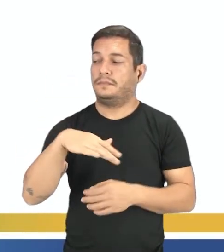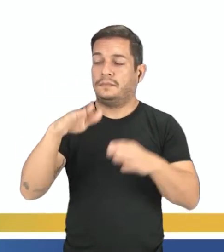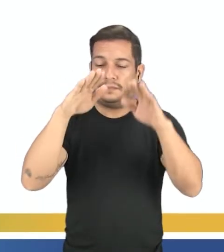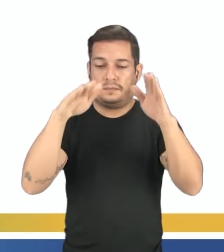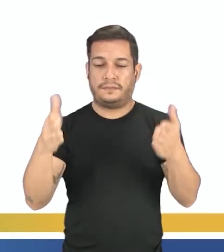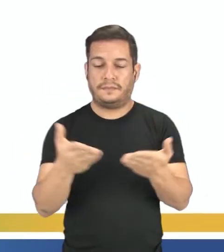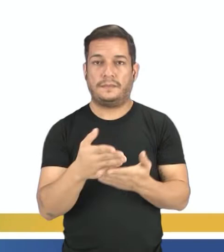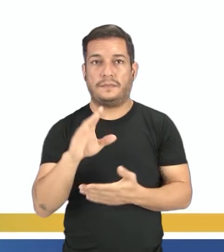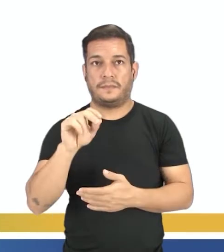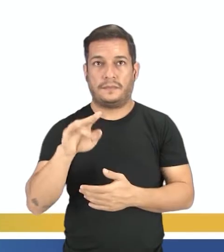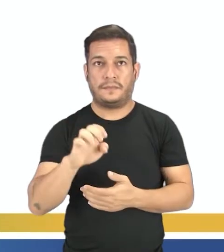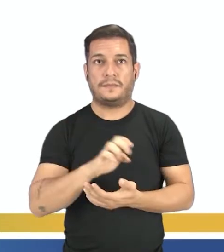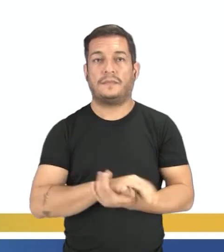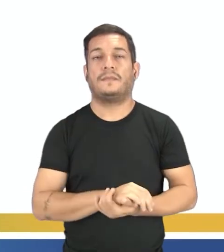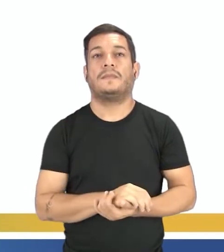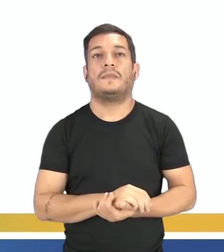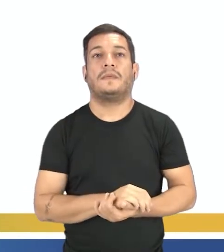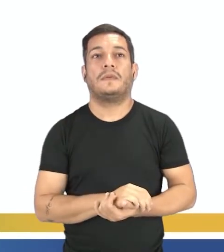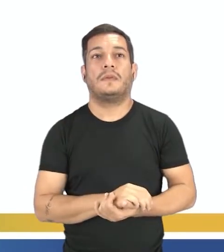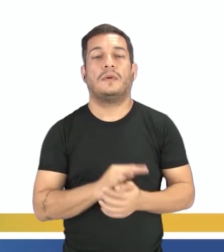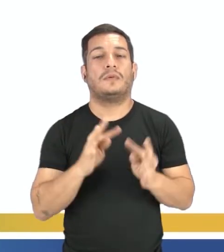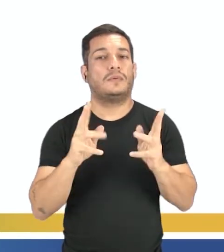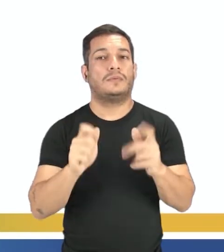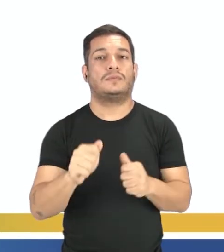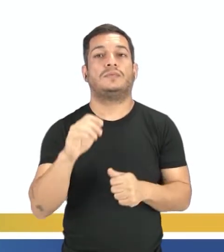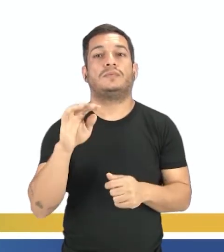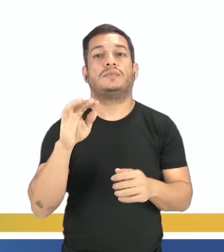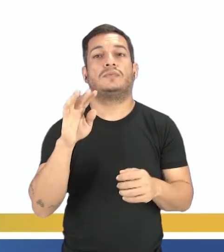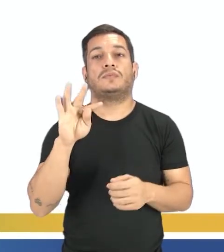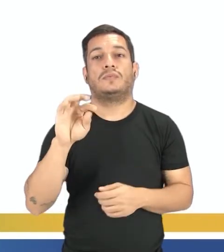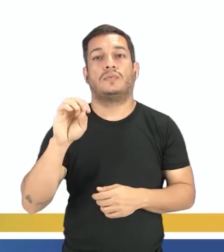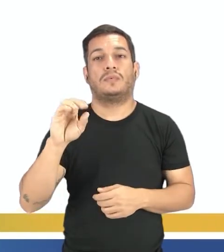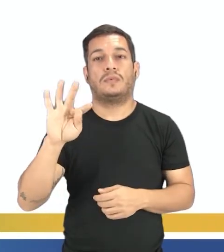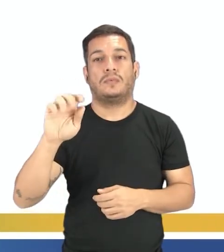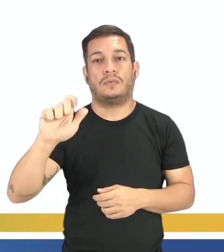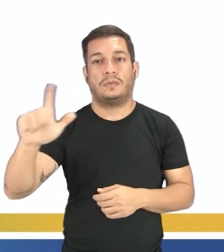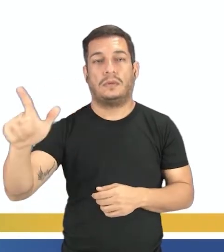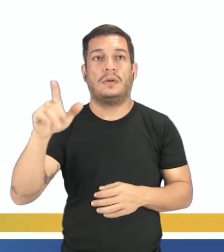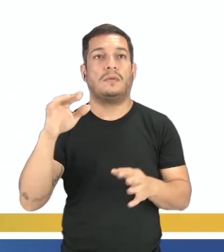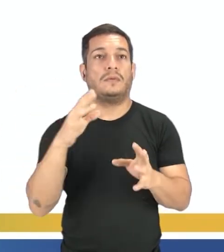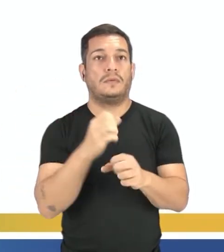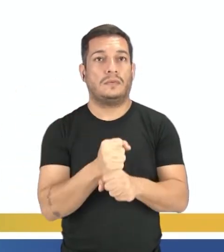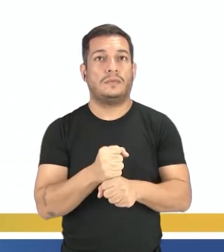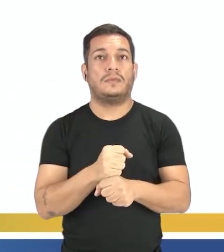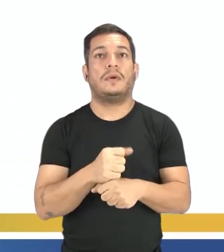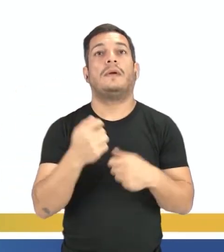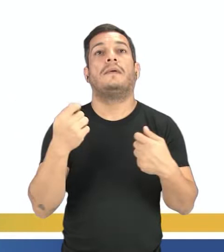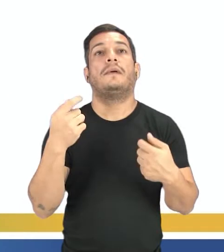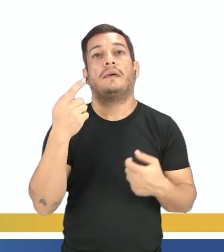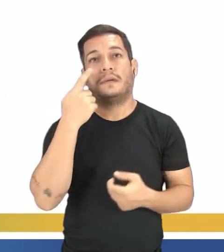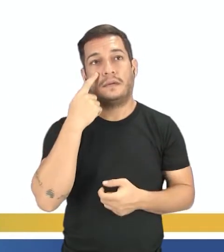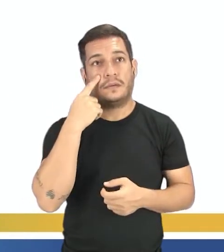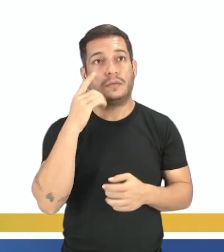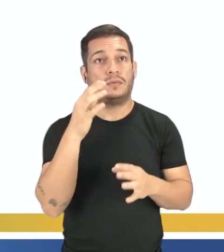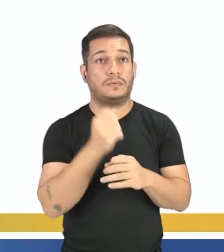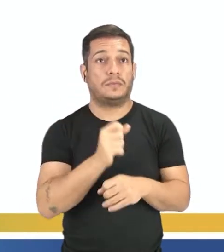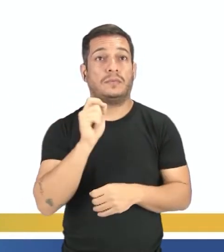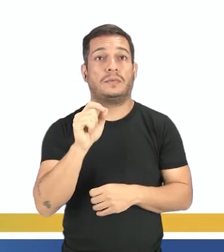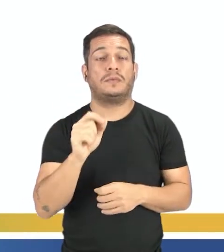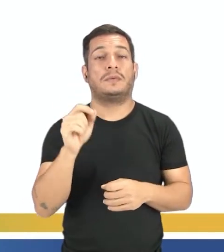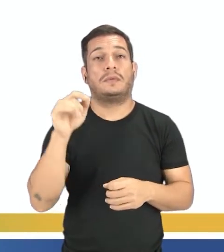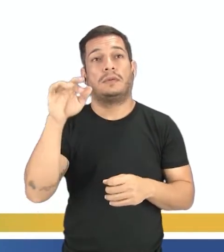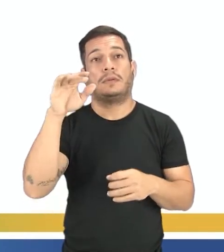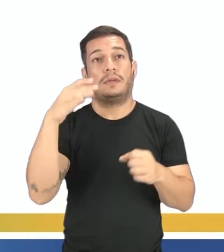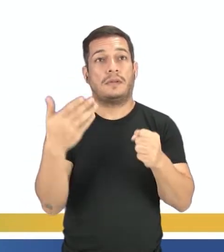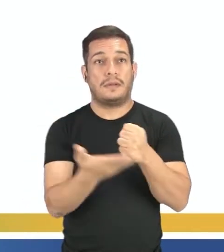cone. A área total. Para calcular a área total do cone, soma-se a área